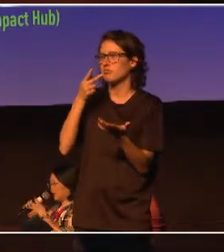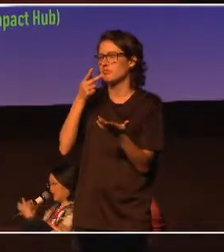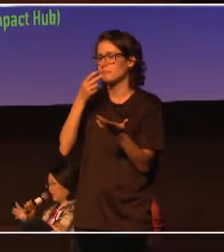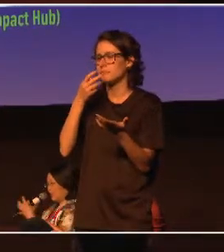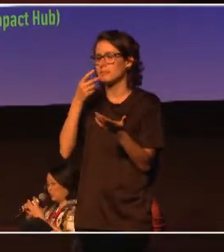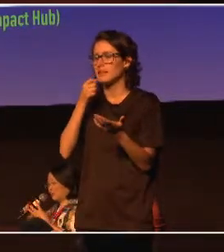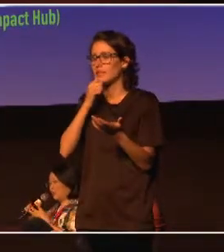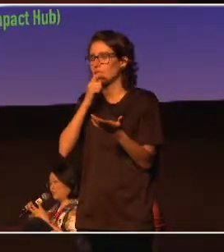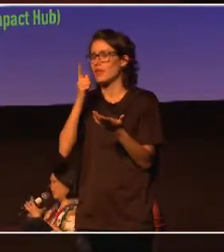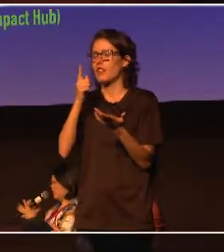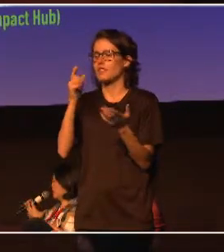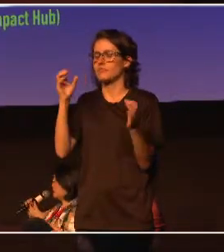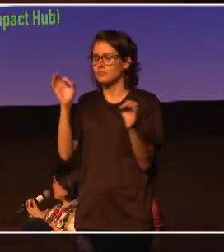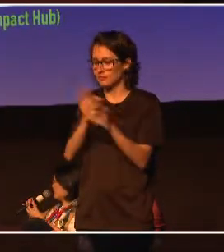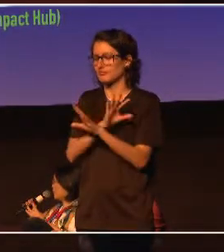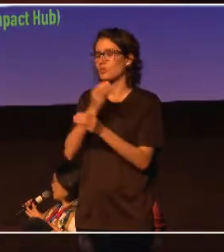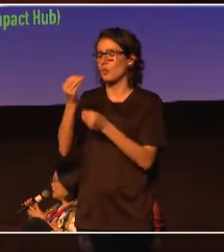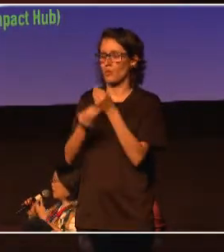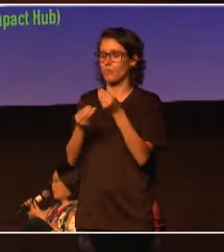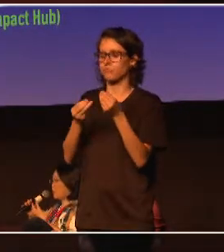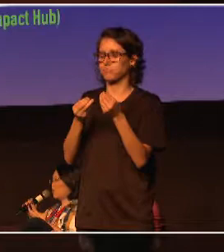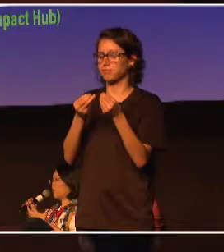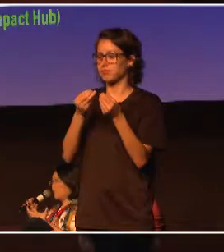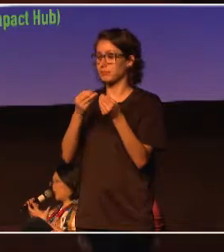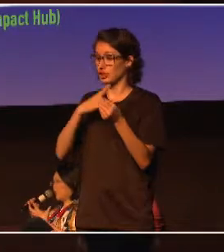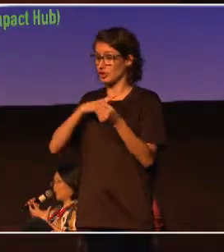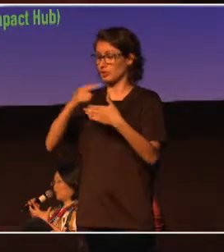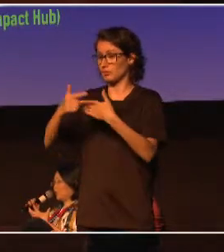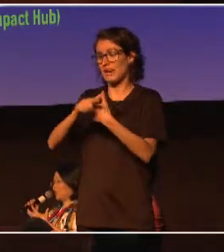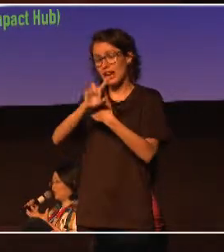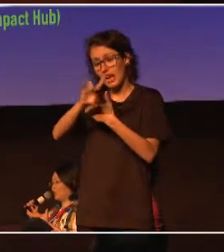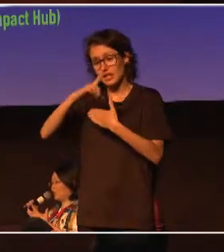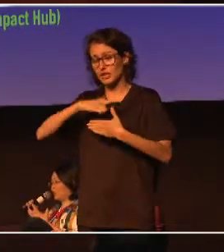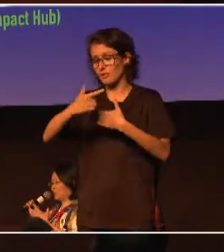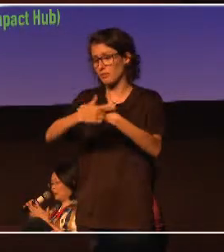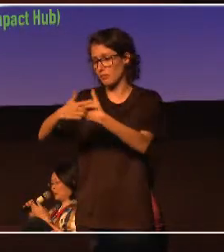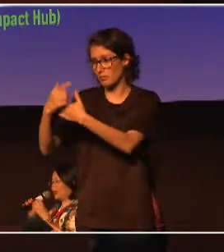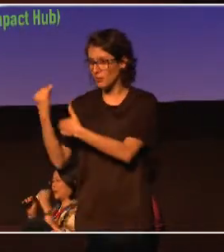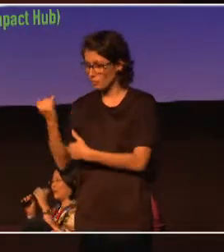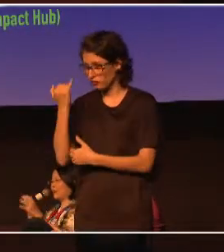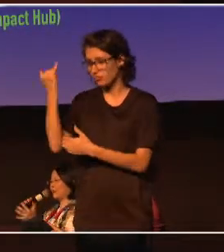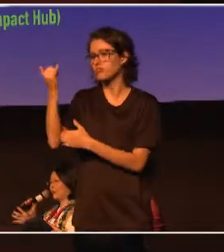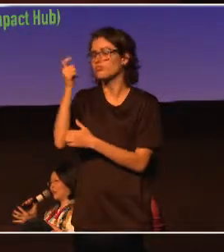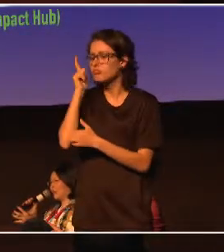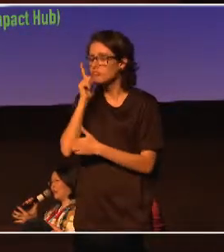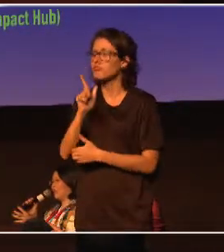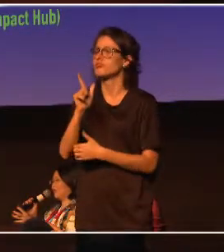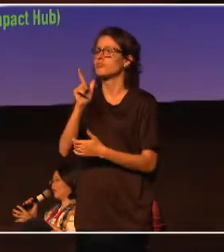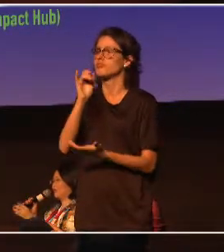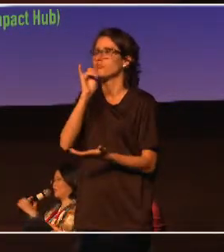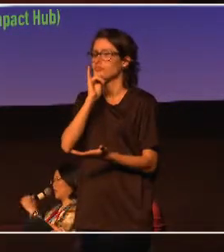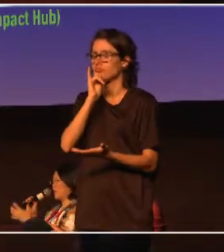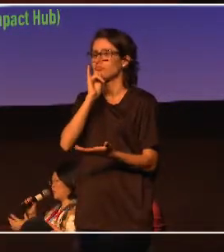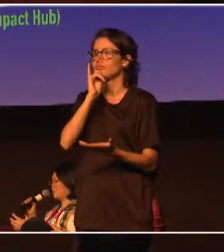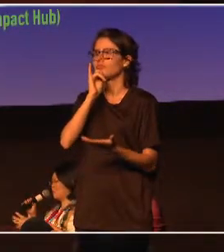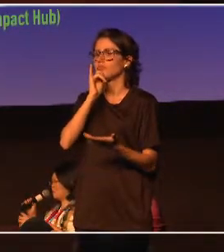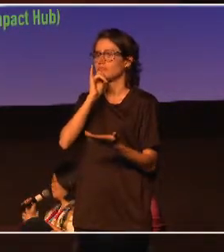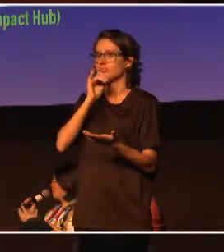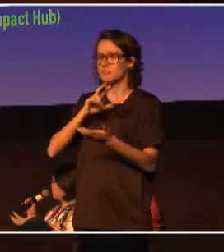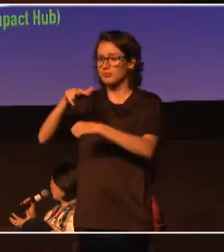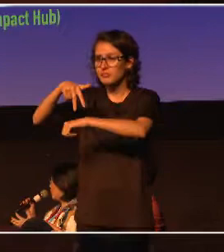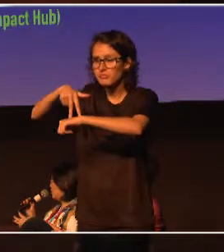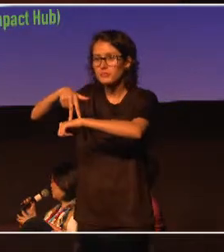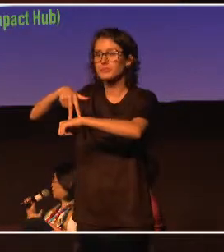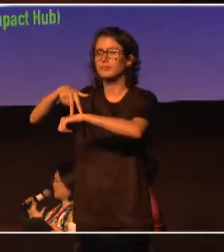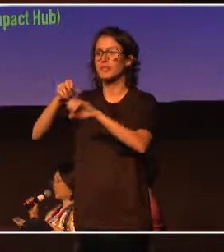perto dessa rede de sustentação, também tem um papel super importante de estarem nos palcos